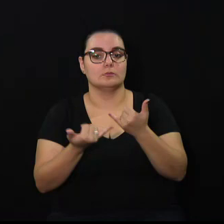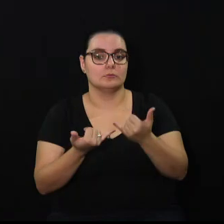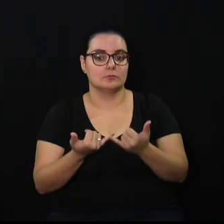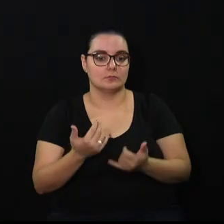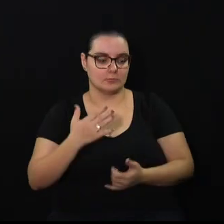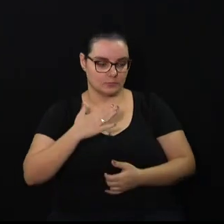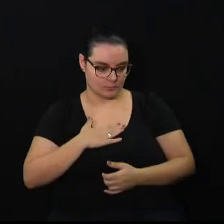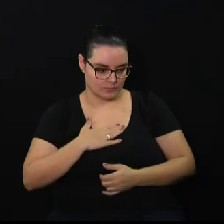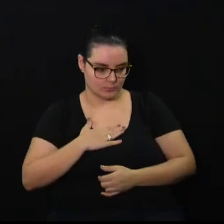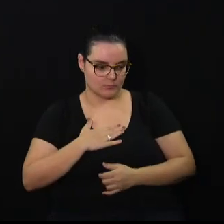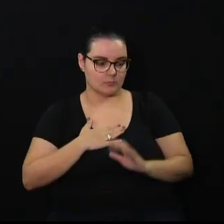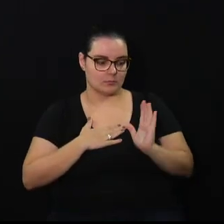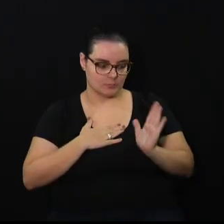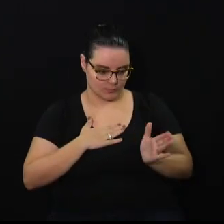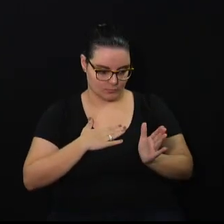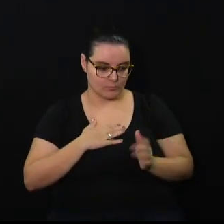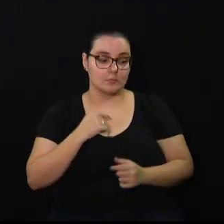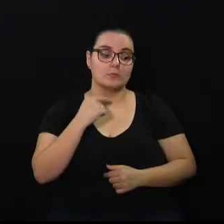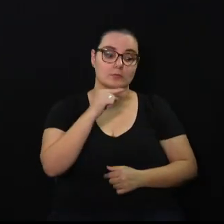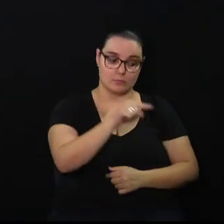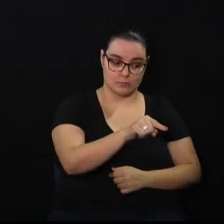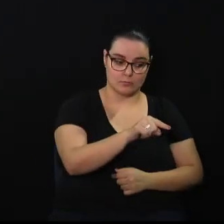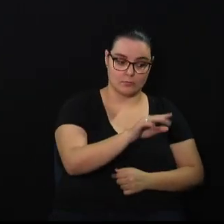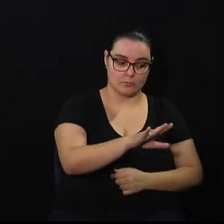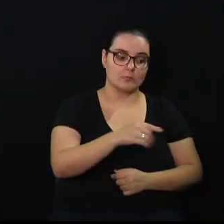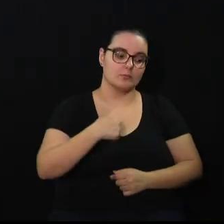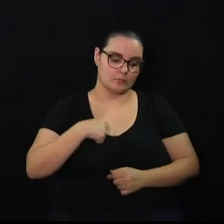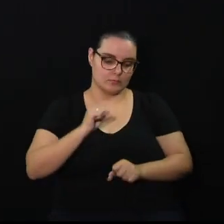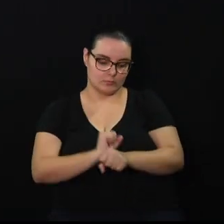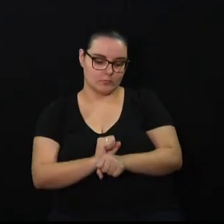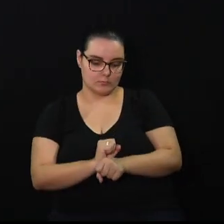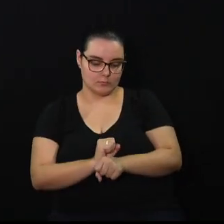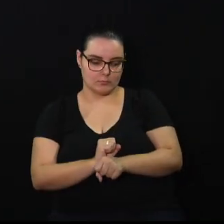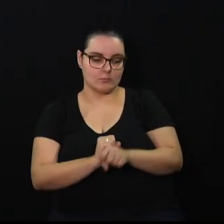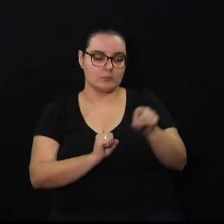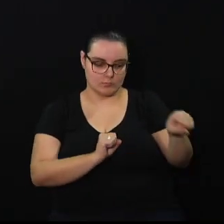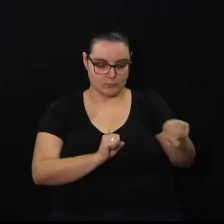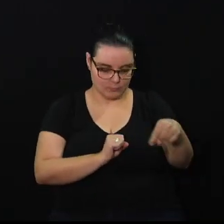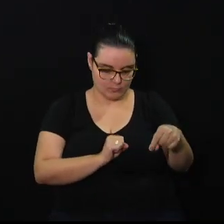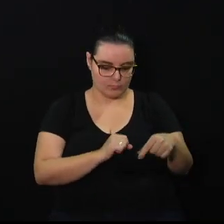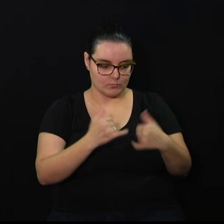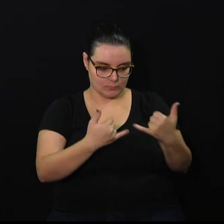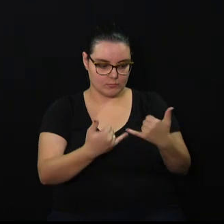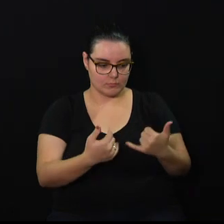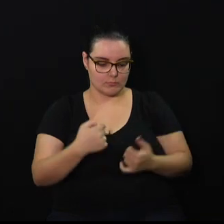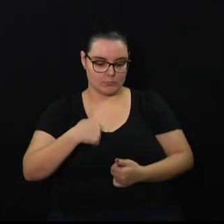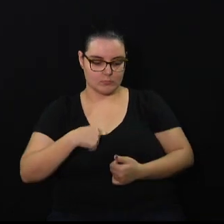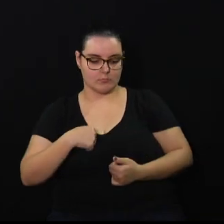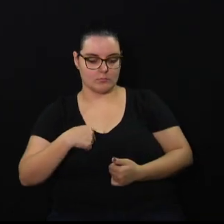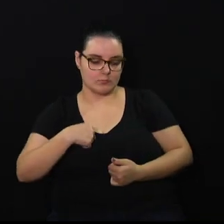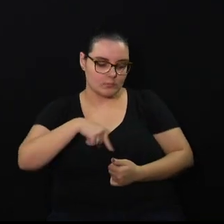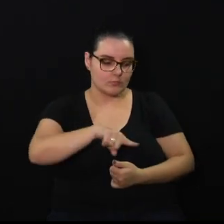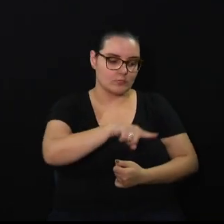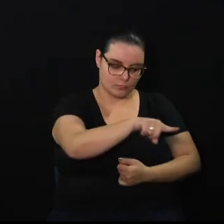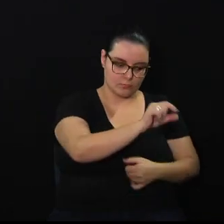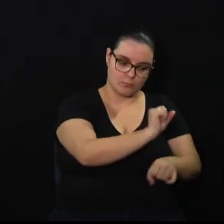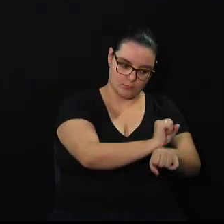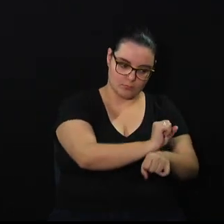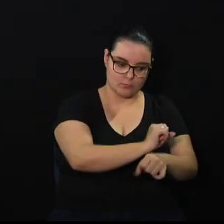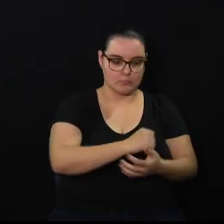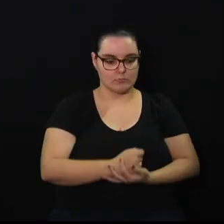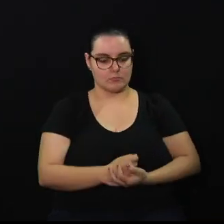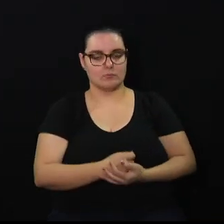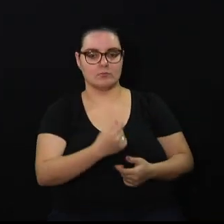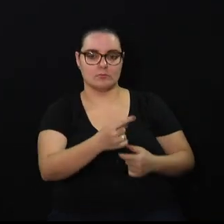vez e agora é a sua vez agora você espera que é a vez do seu amigo né e